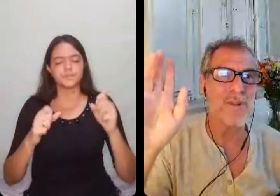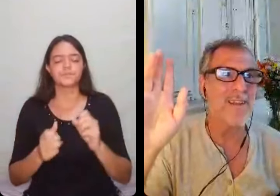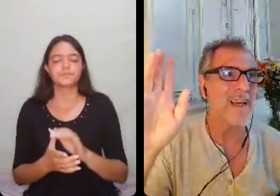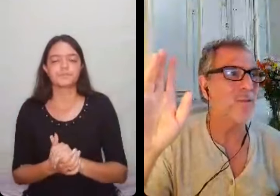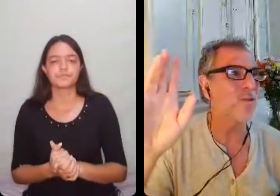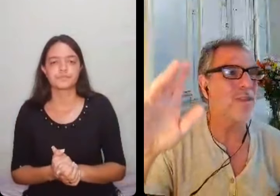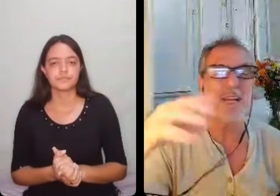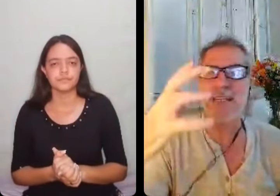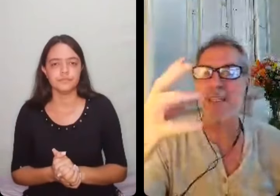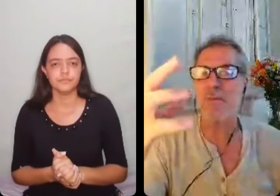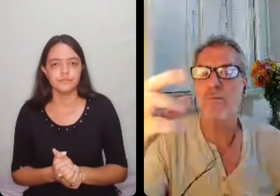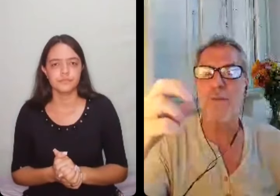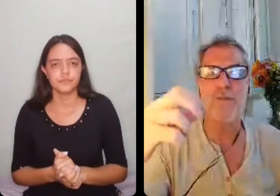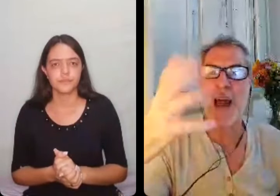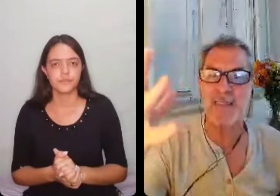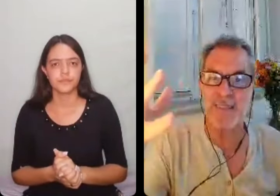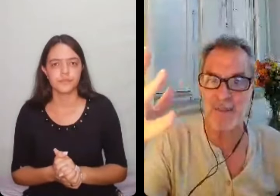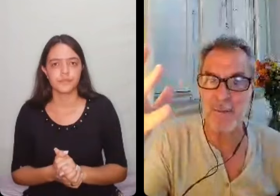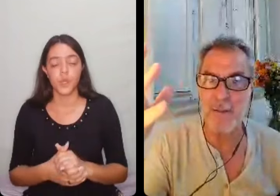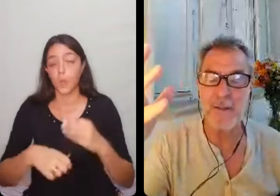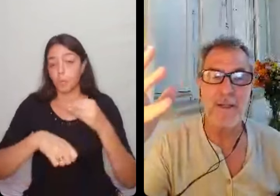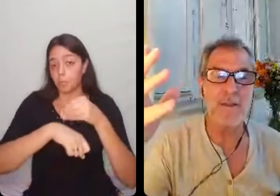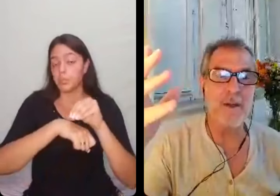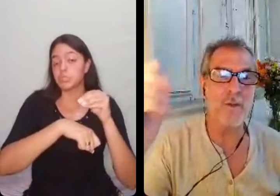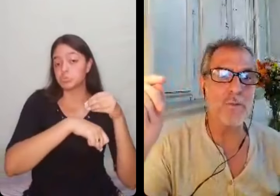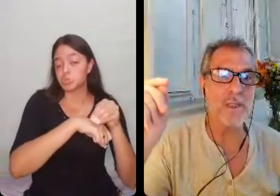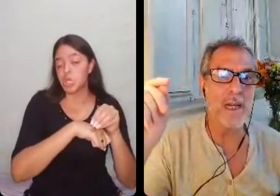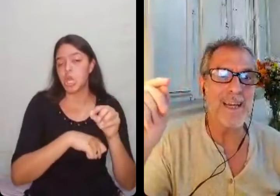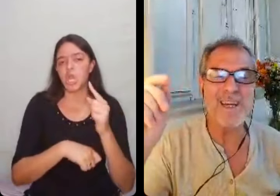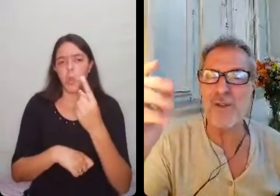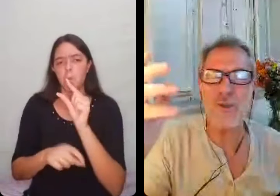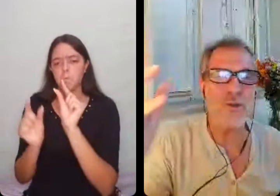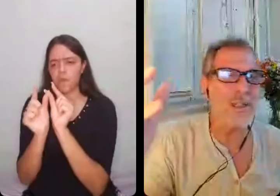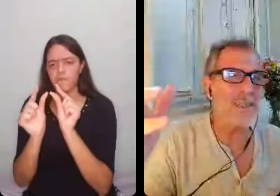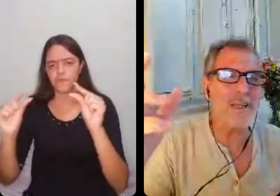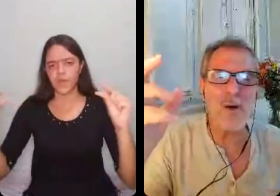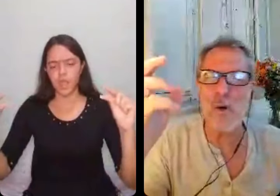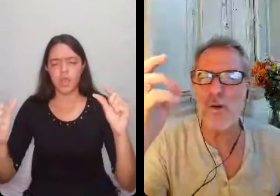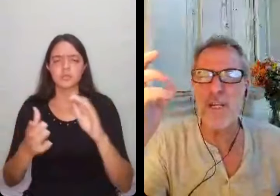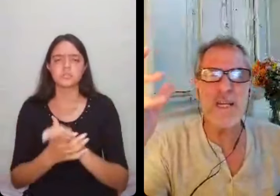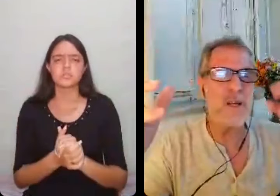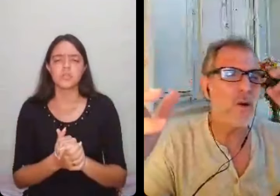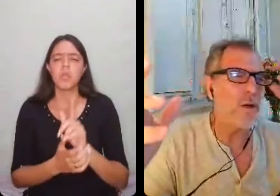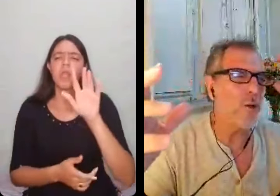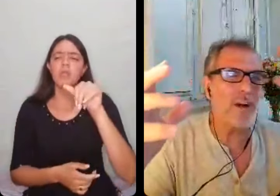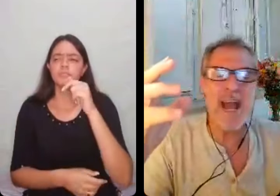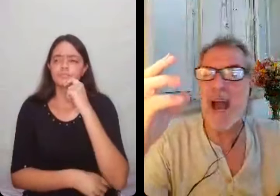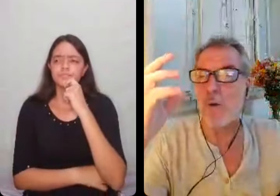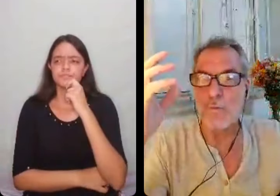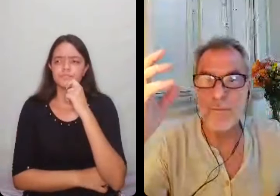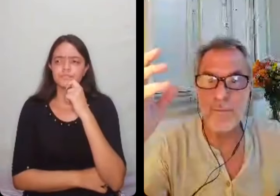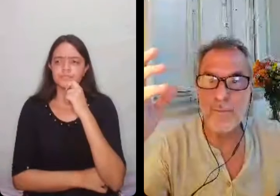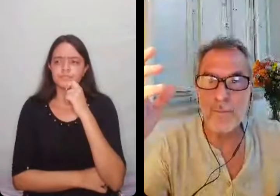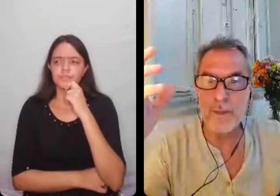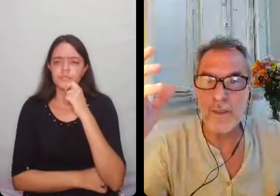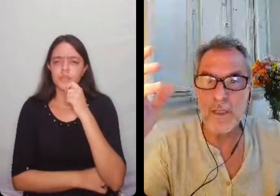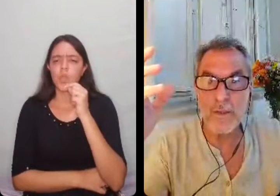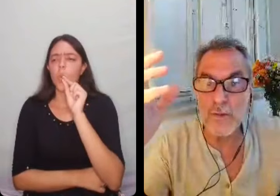uma sugerência, uma frase. Ele falou um dia, eu estou entre o onírico e o real.